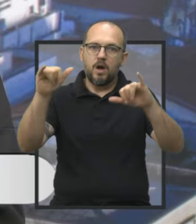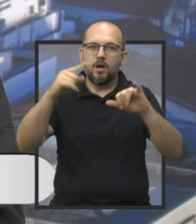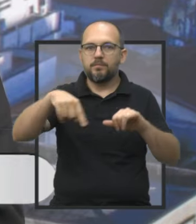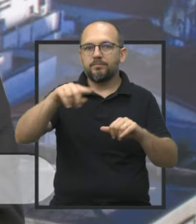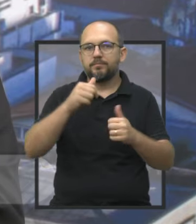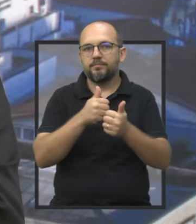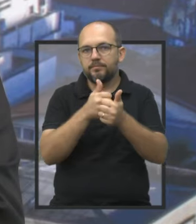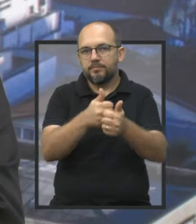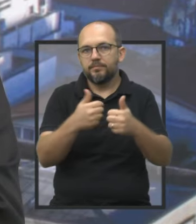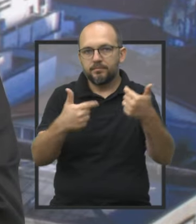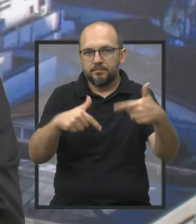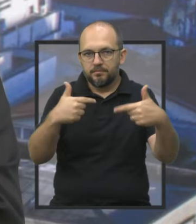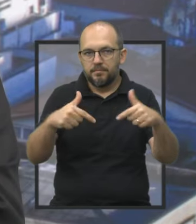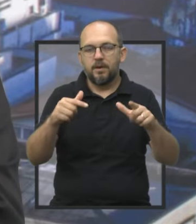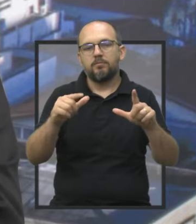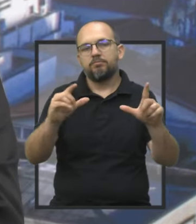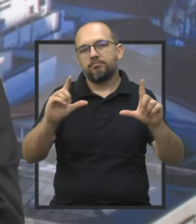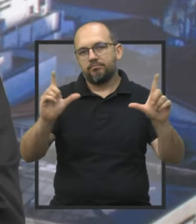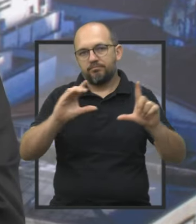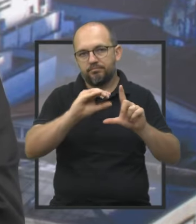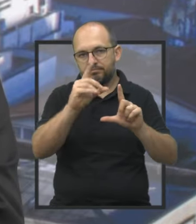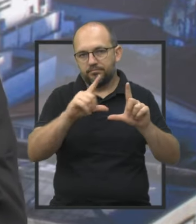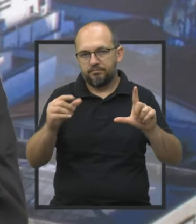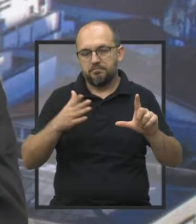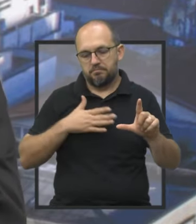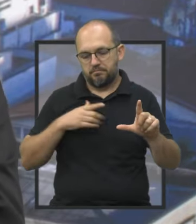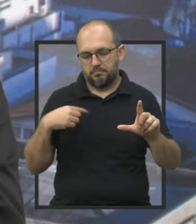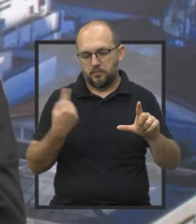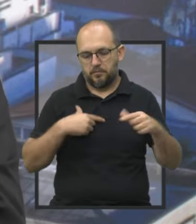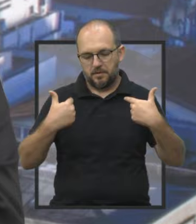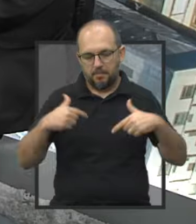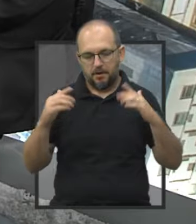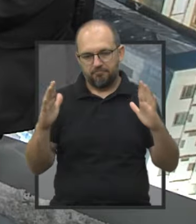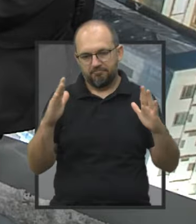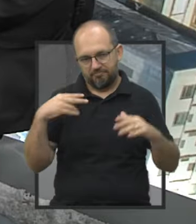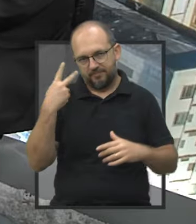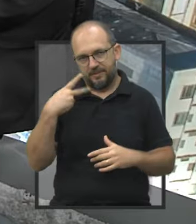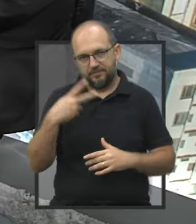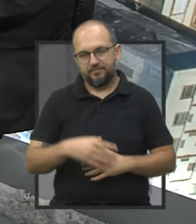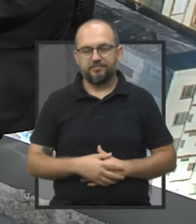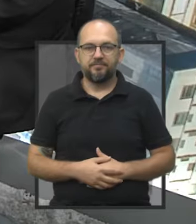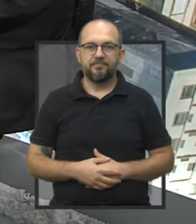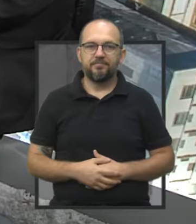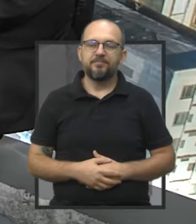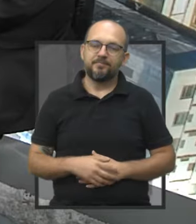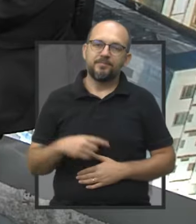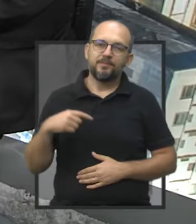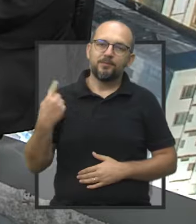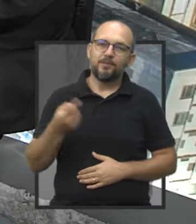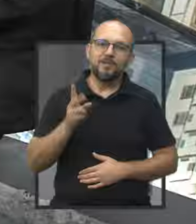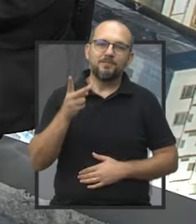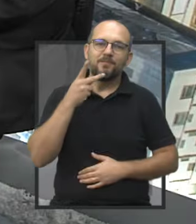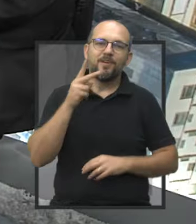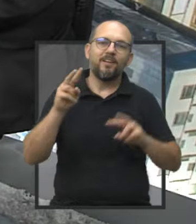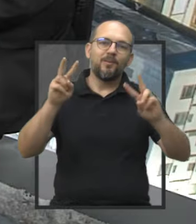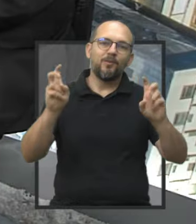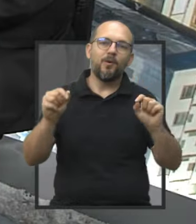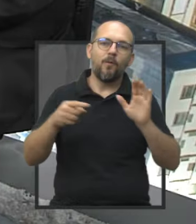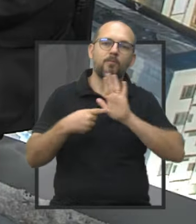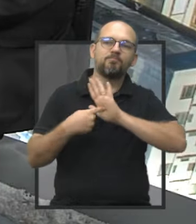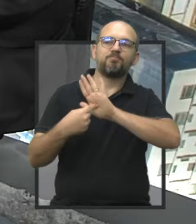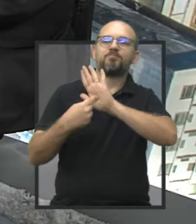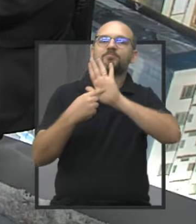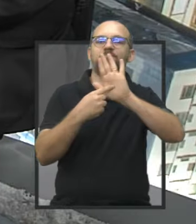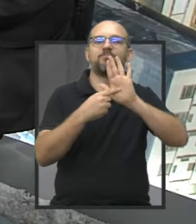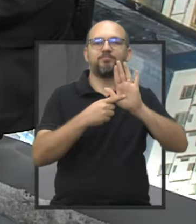quem acompanha os trabalhos da TV Câmara, o nosso trabalho, nosso mandato aí. A gente costuma dizer que é a prestação de contas do vereador com a